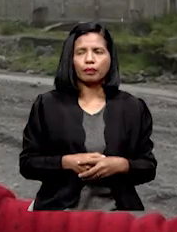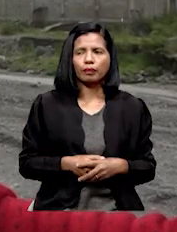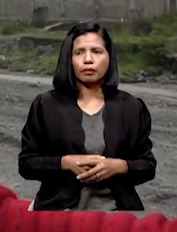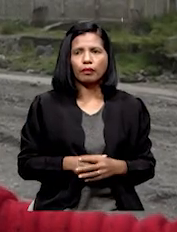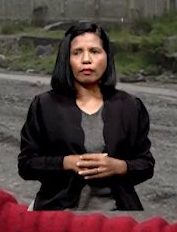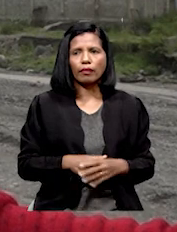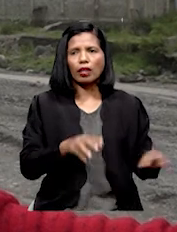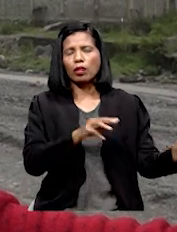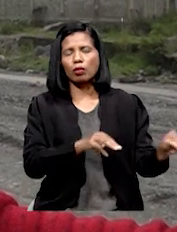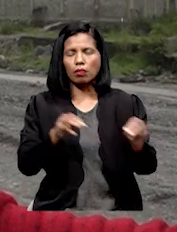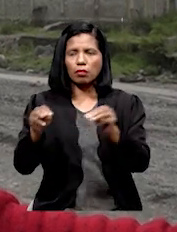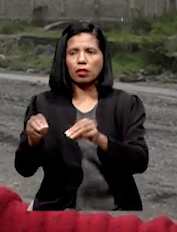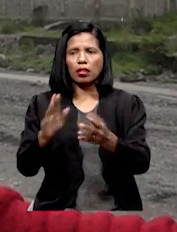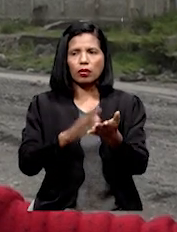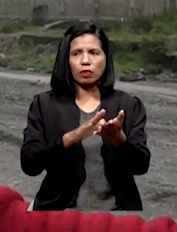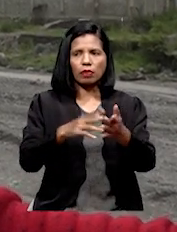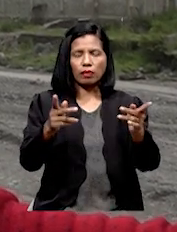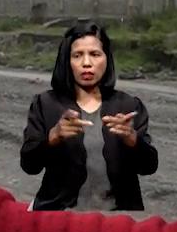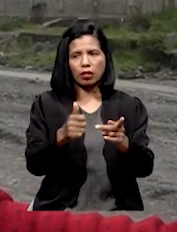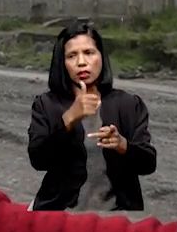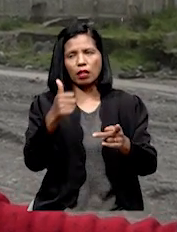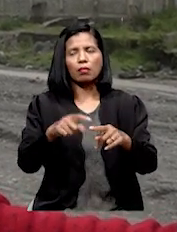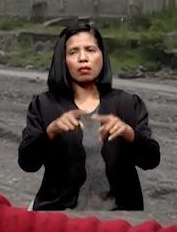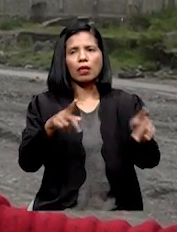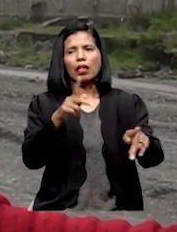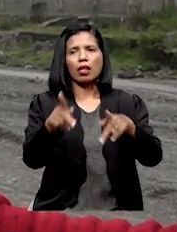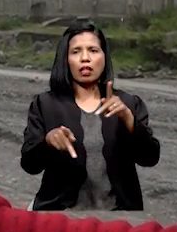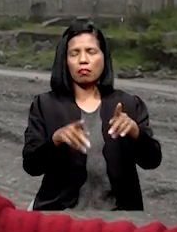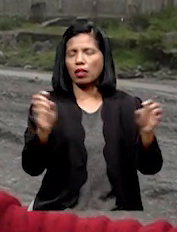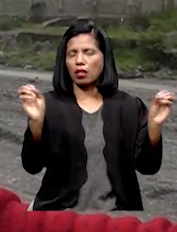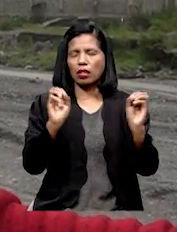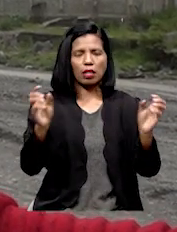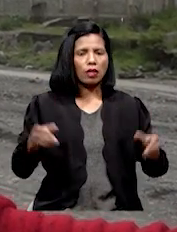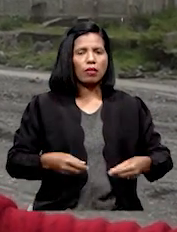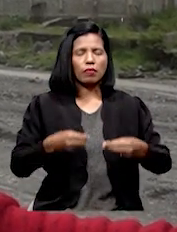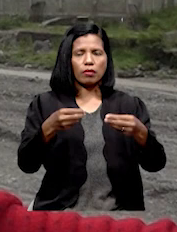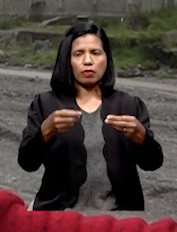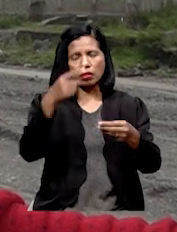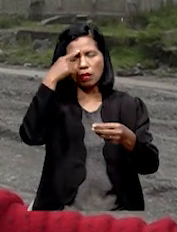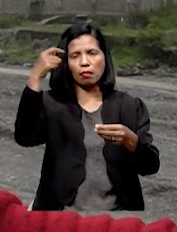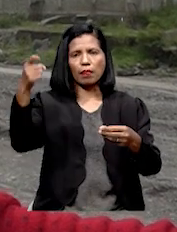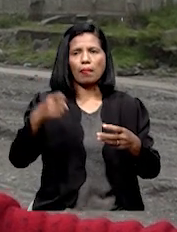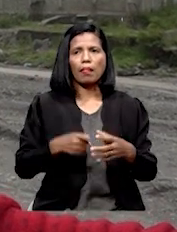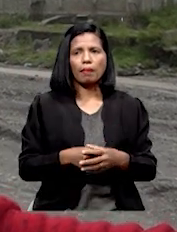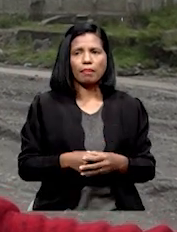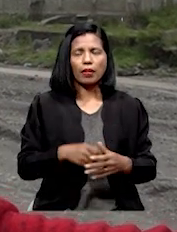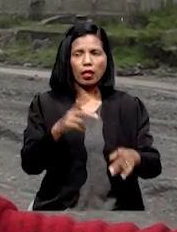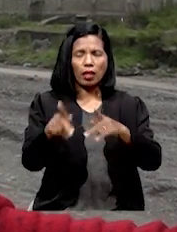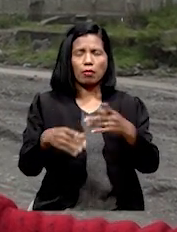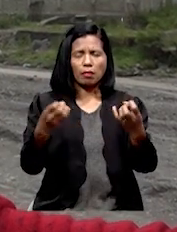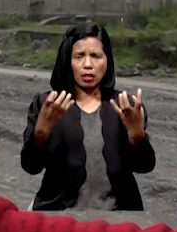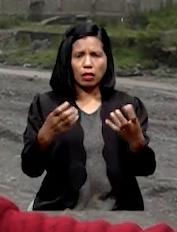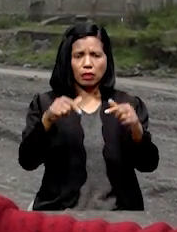A tomura escola na profata em selo, como é comunidade lá, lá fora. Lá fora também é comunidade de Barak